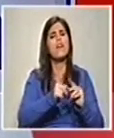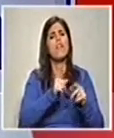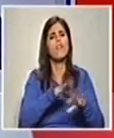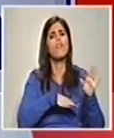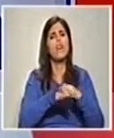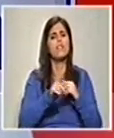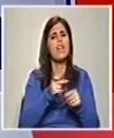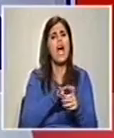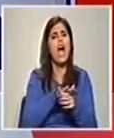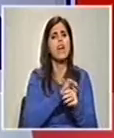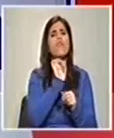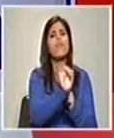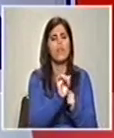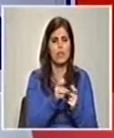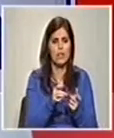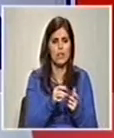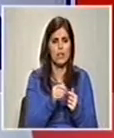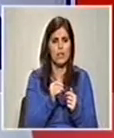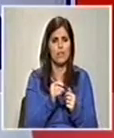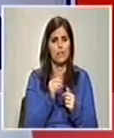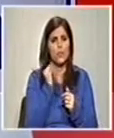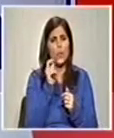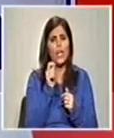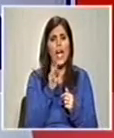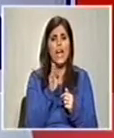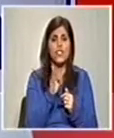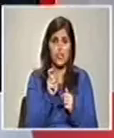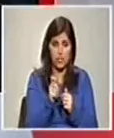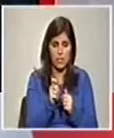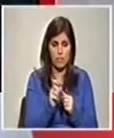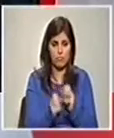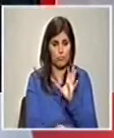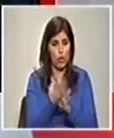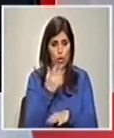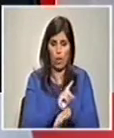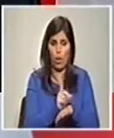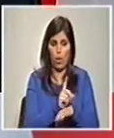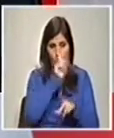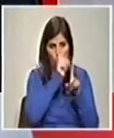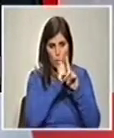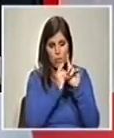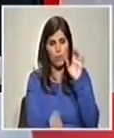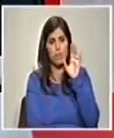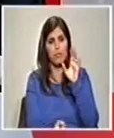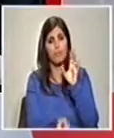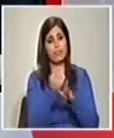área? O IES, desde o seu nascimento, nasceu com o propósito de criar uma escola diferente, que matasse uma necessidade